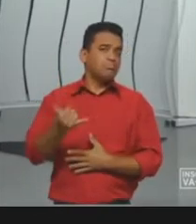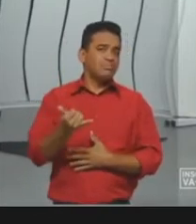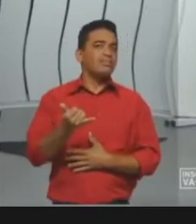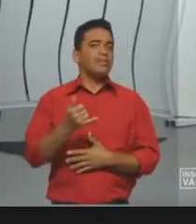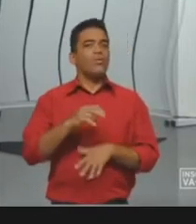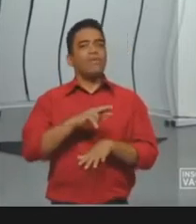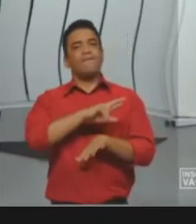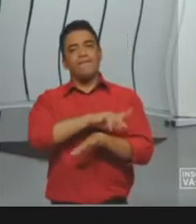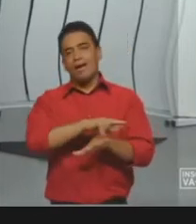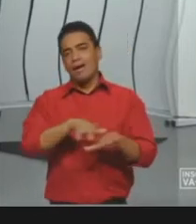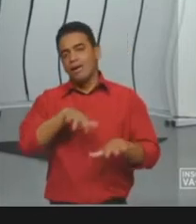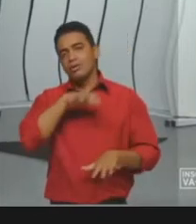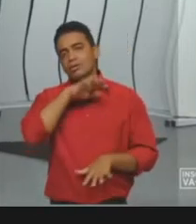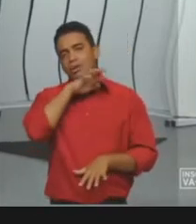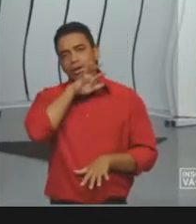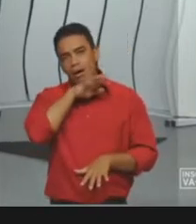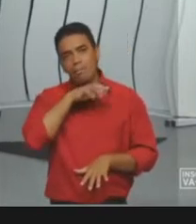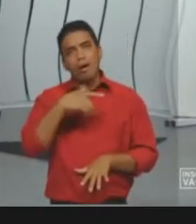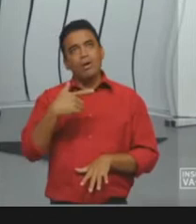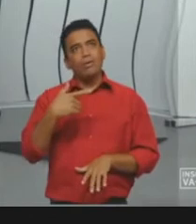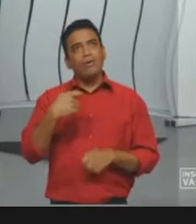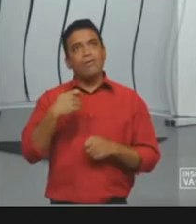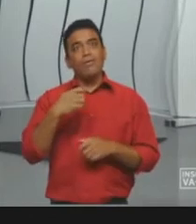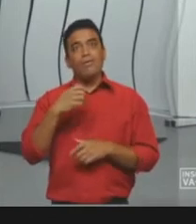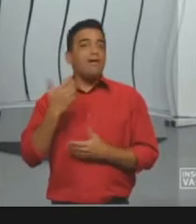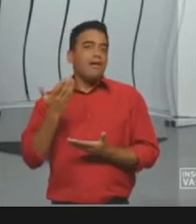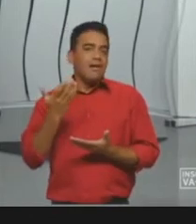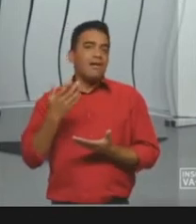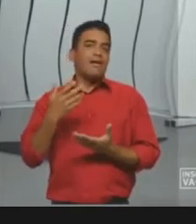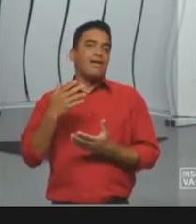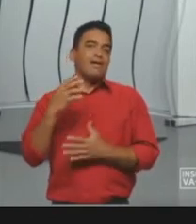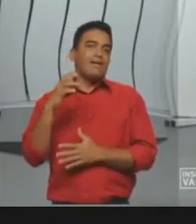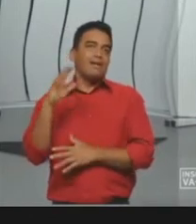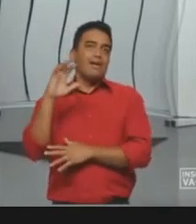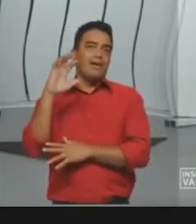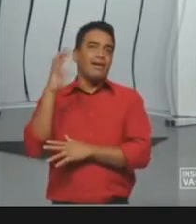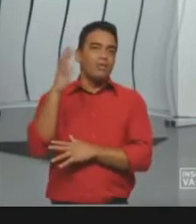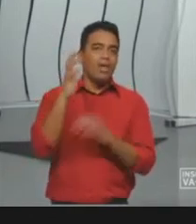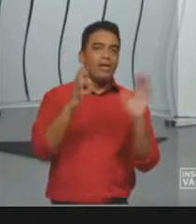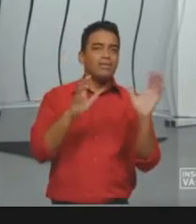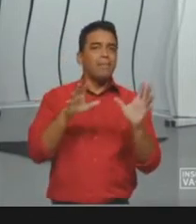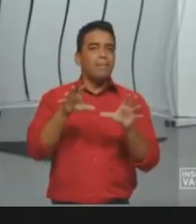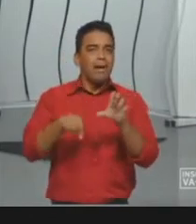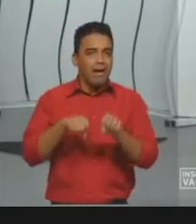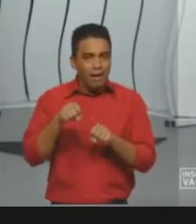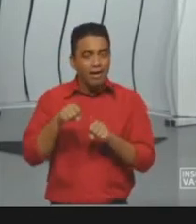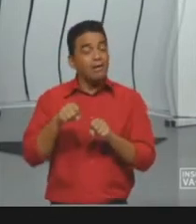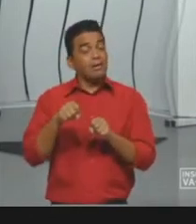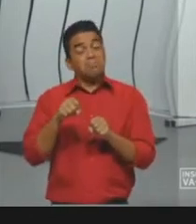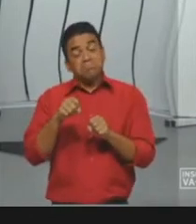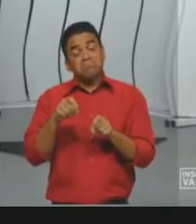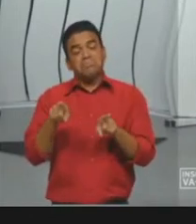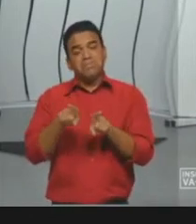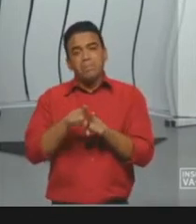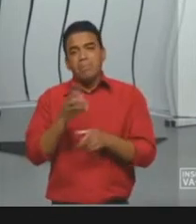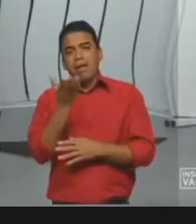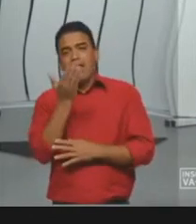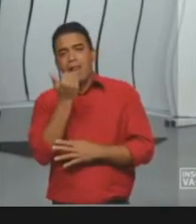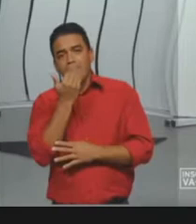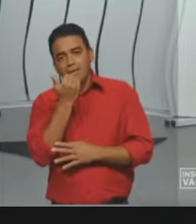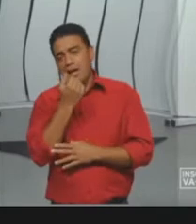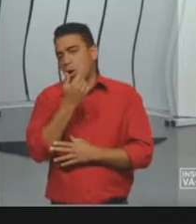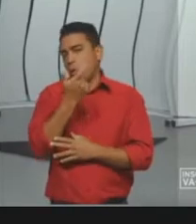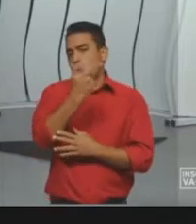vários animais que nós acabamos criando fora da natureza para usar como fonte de alimento ou fonte de outros